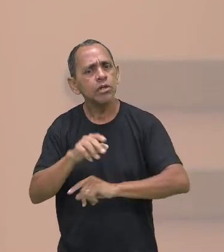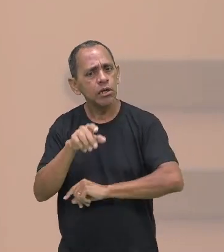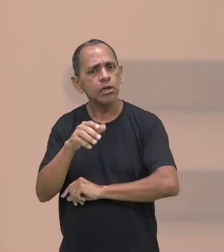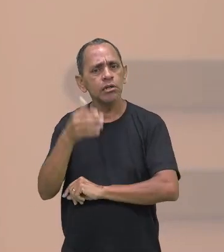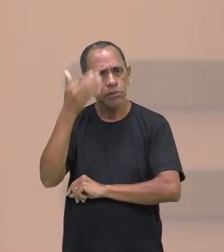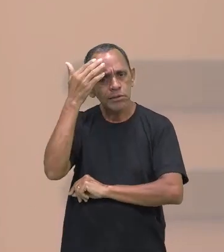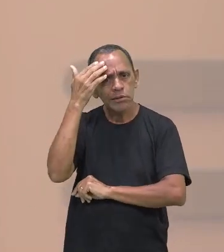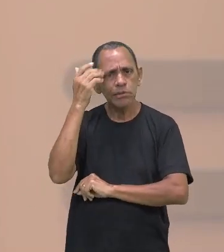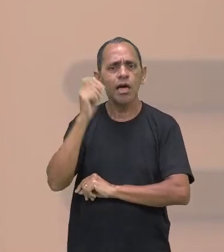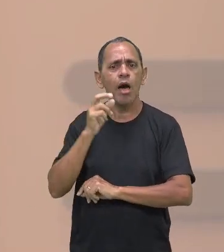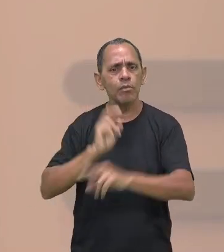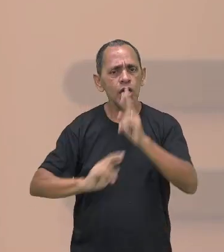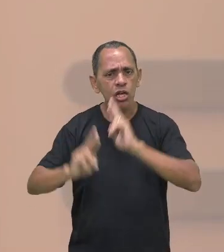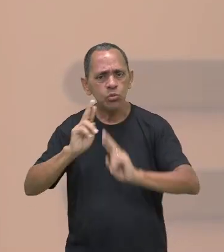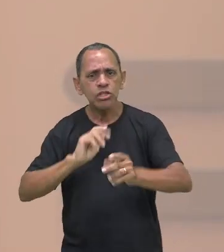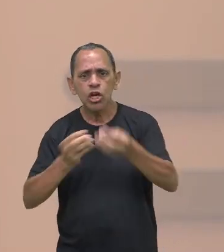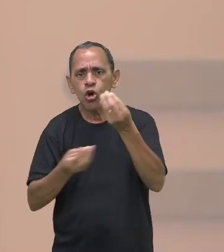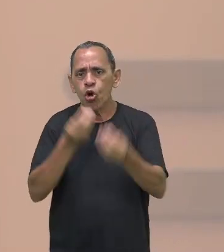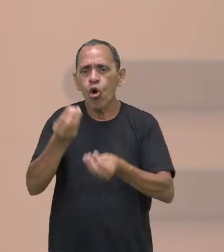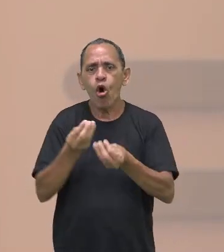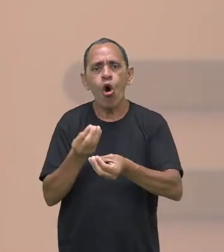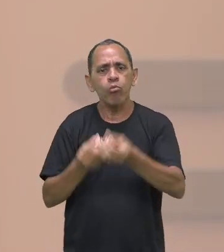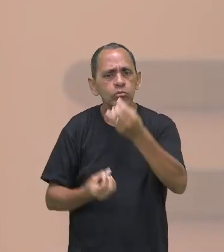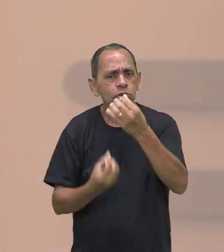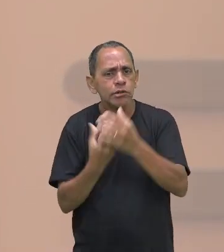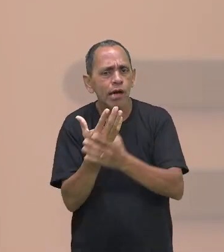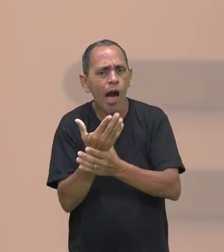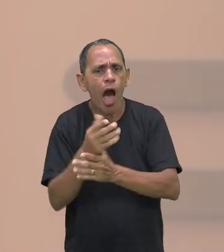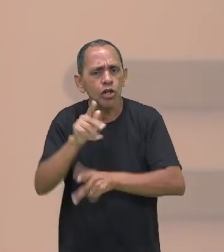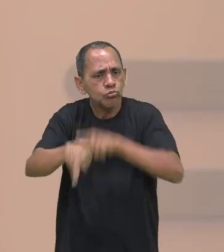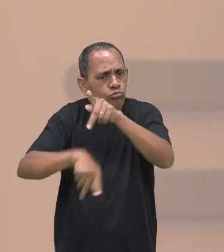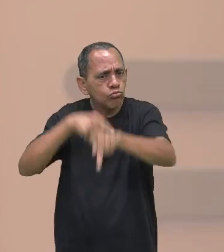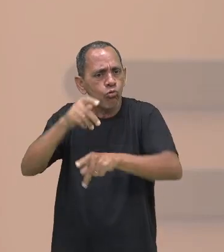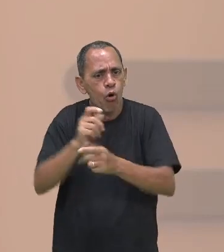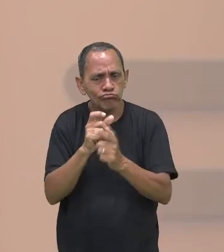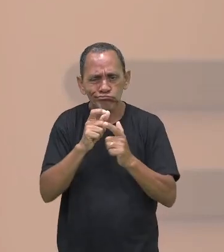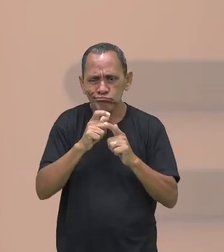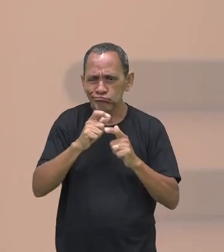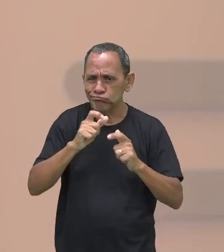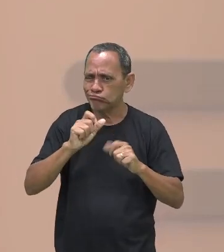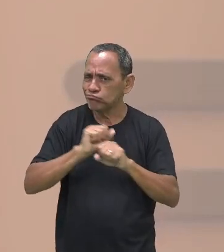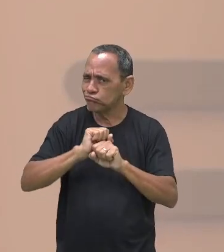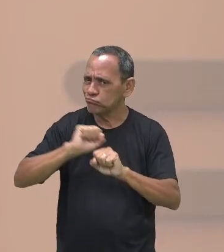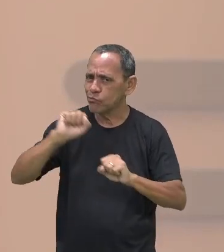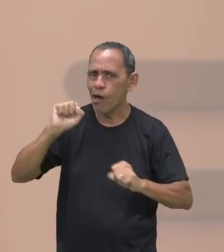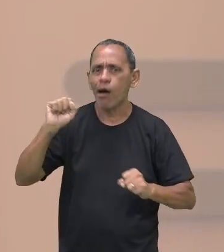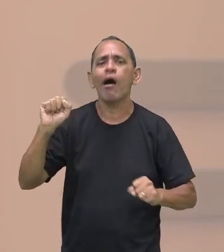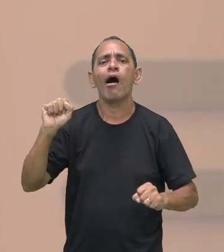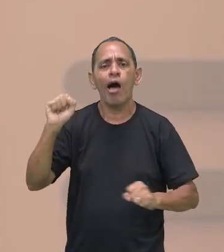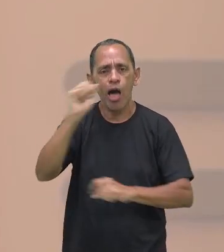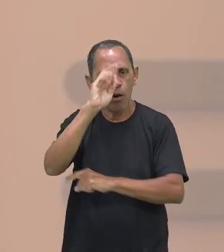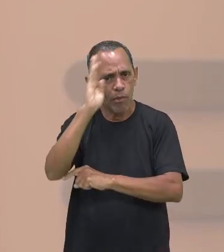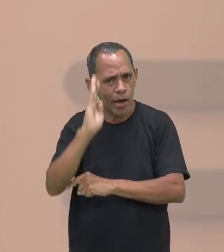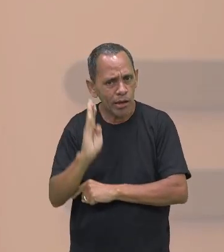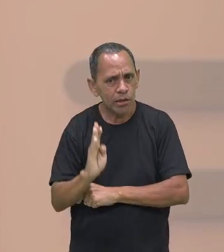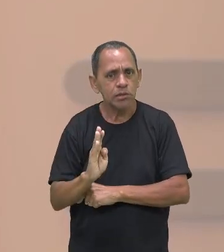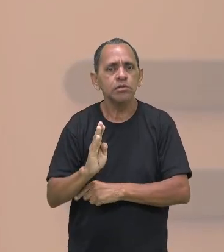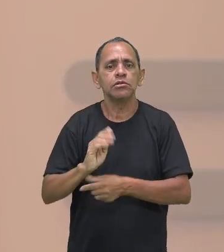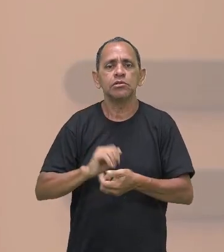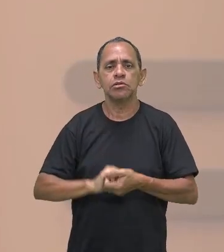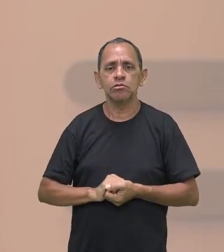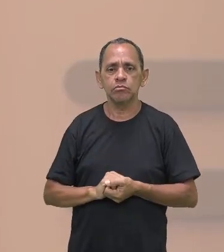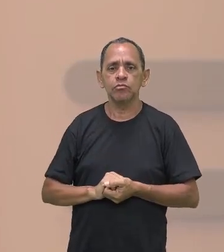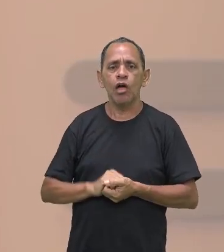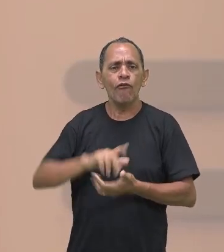Como é formado esse povo que vive neste imenso país com sua grande diversidade? Com